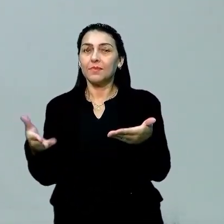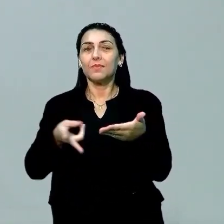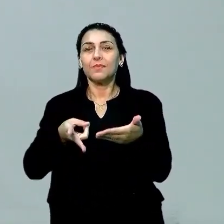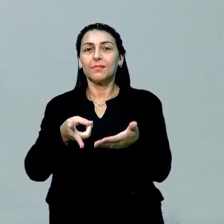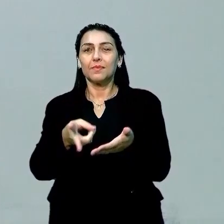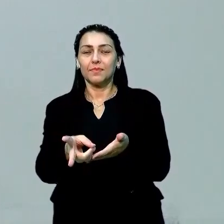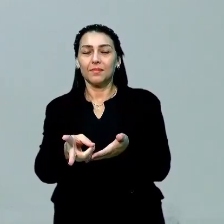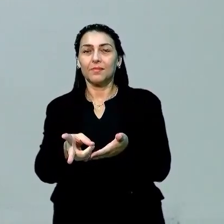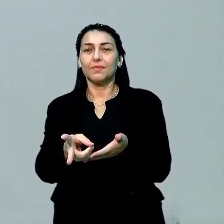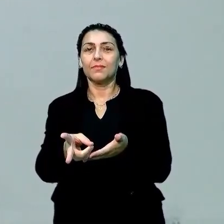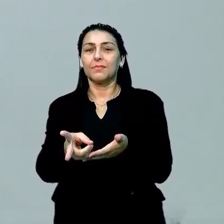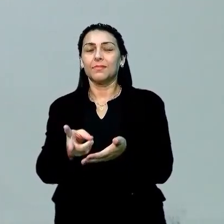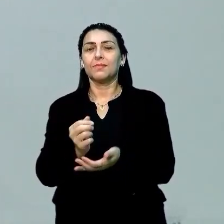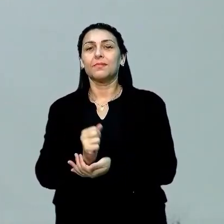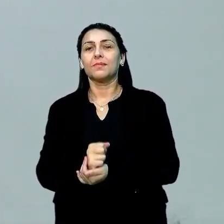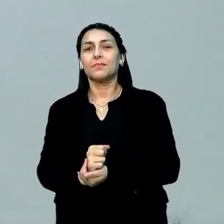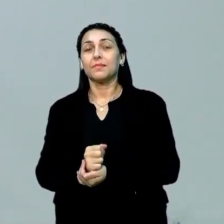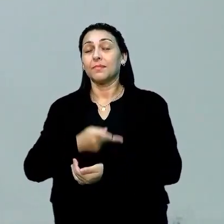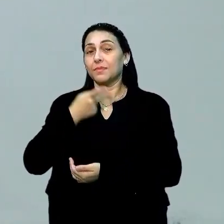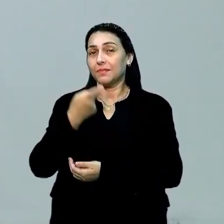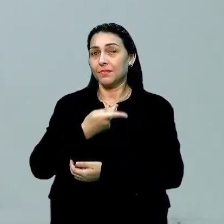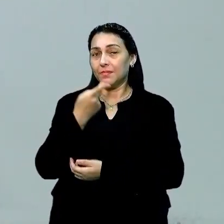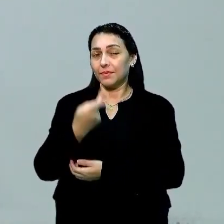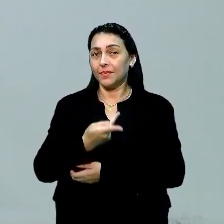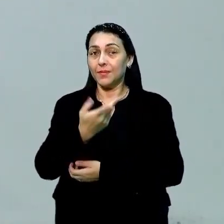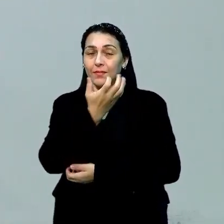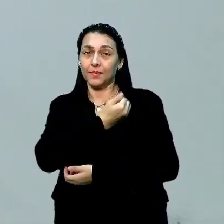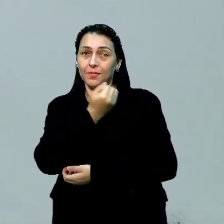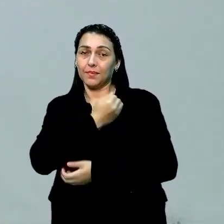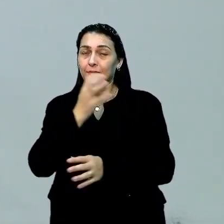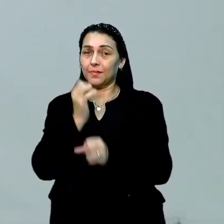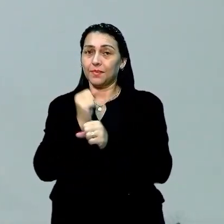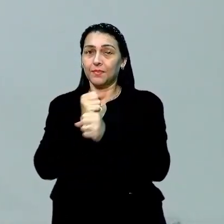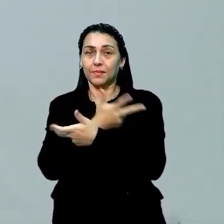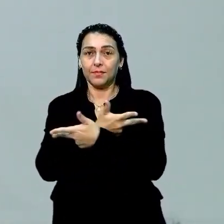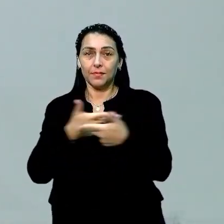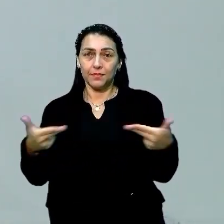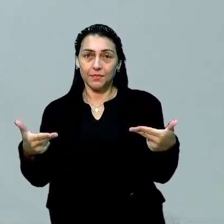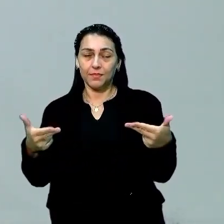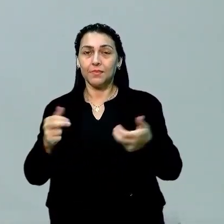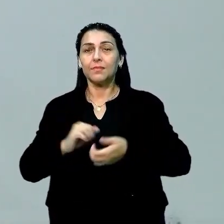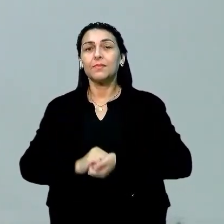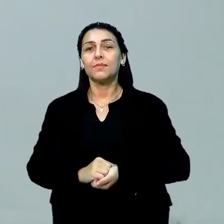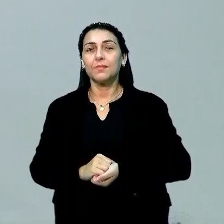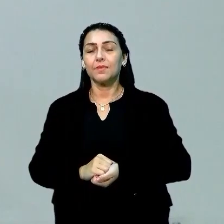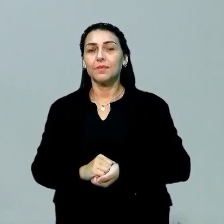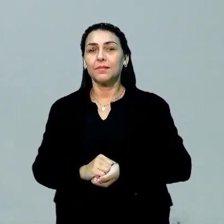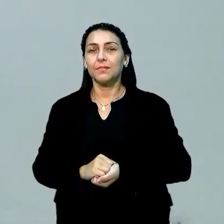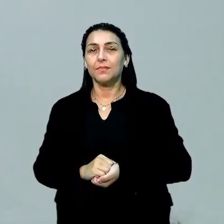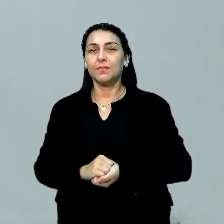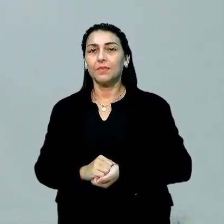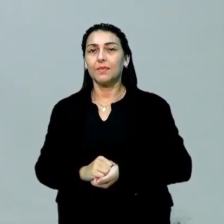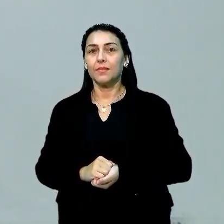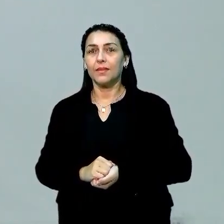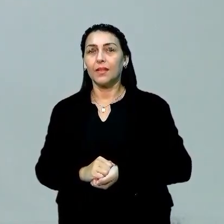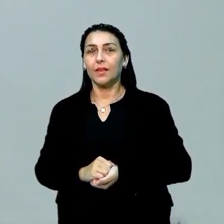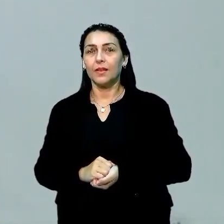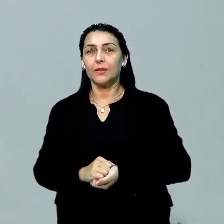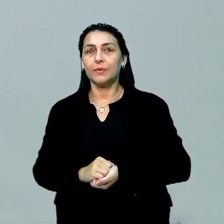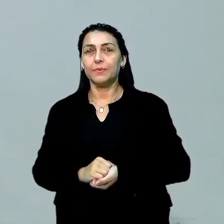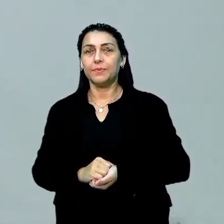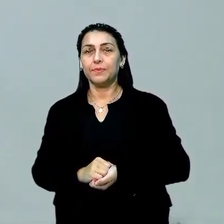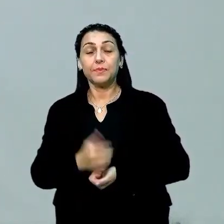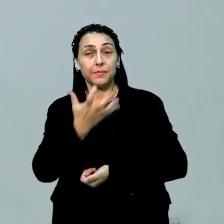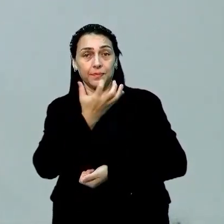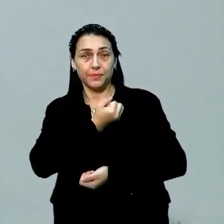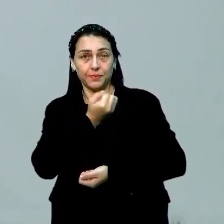dar continuidade falando de números e operações, tá? Então, essas partes